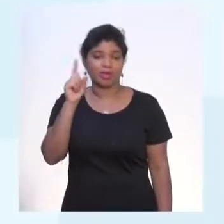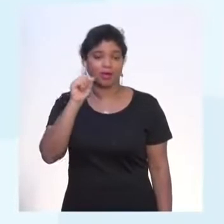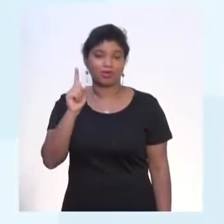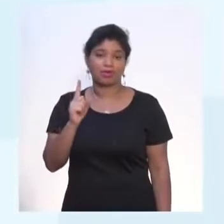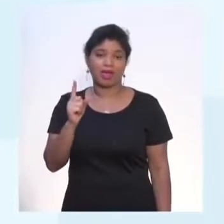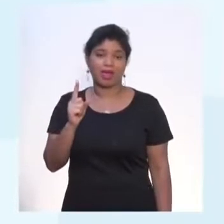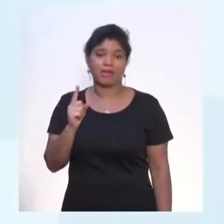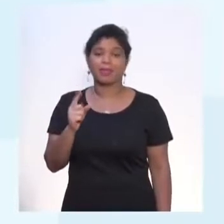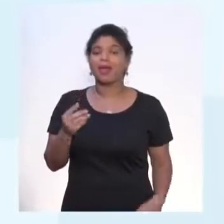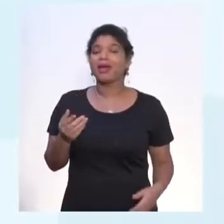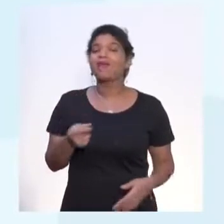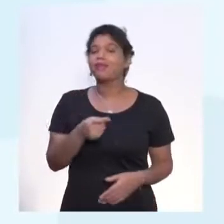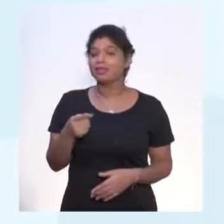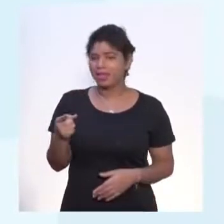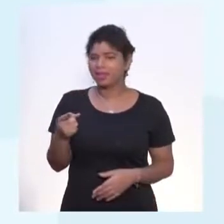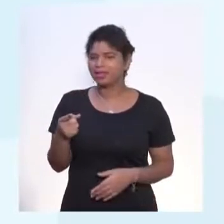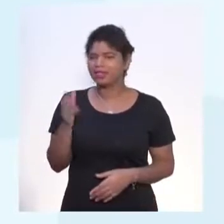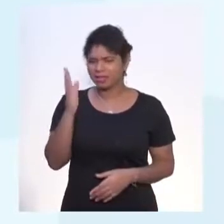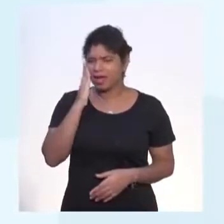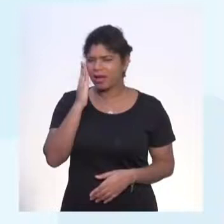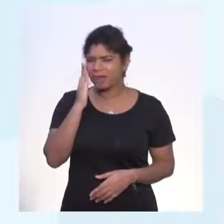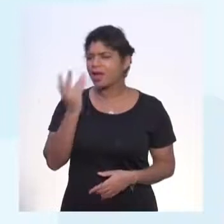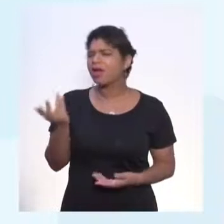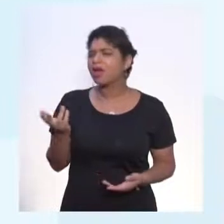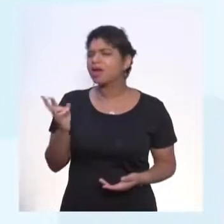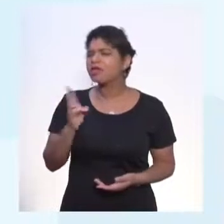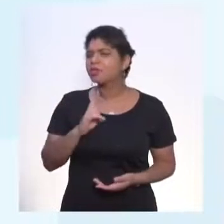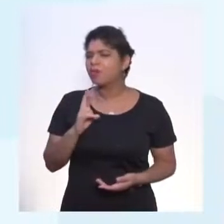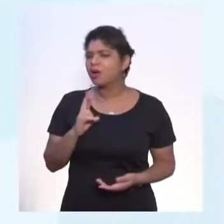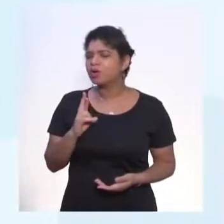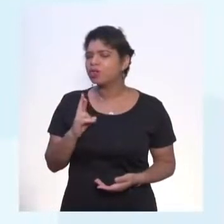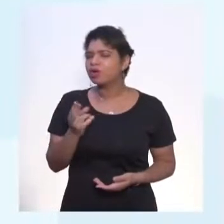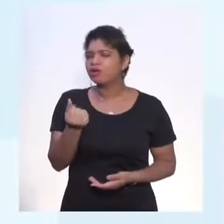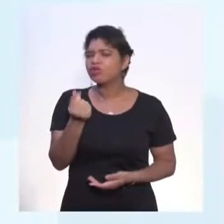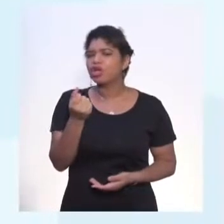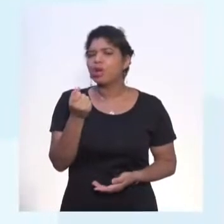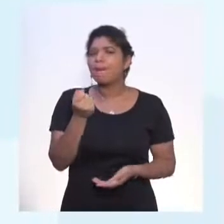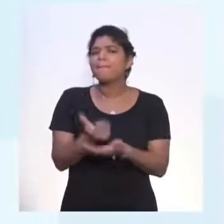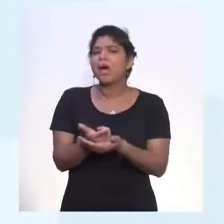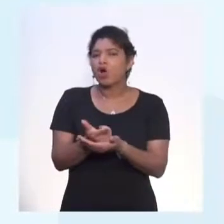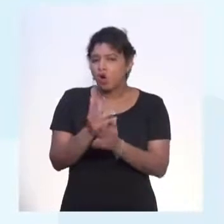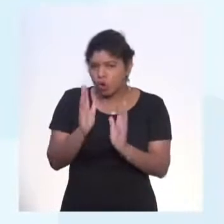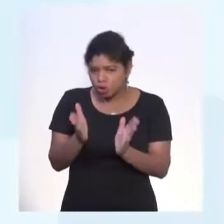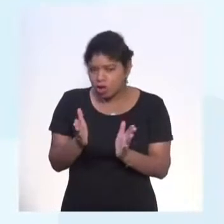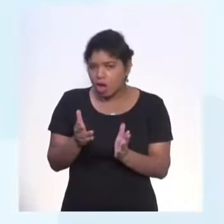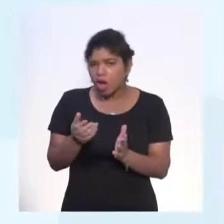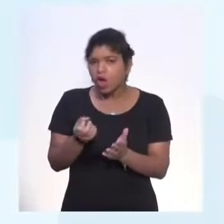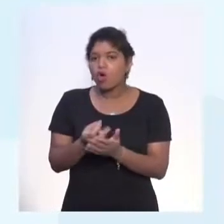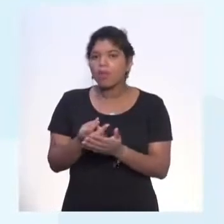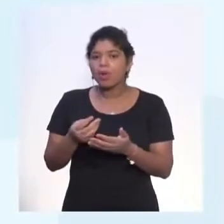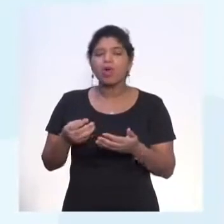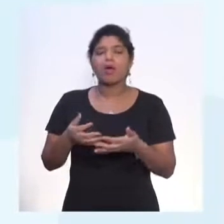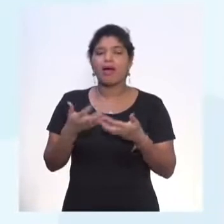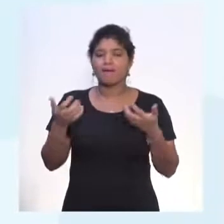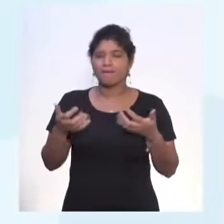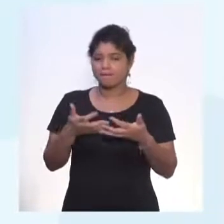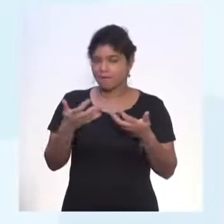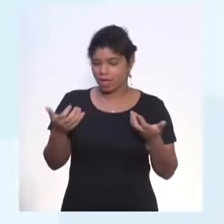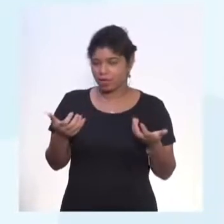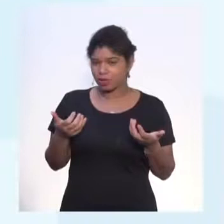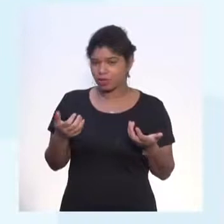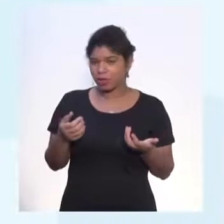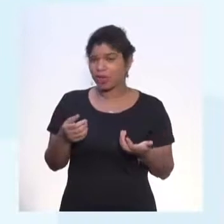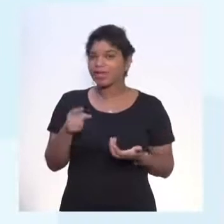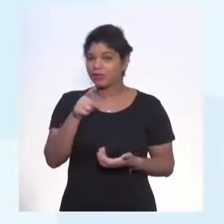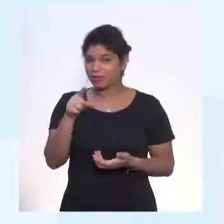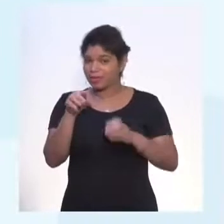do problema, você consegue? Responda qual a equação corresponde a essa situação e o valor pago